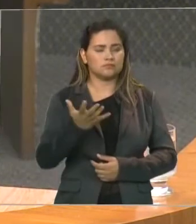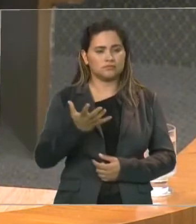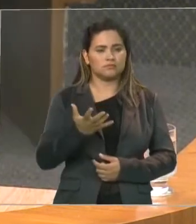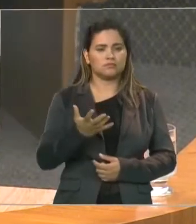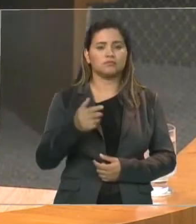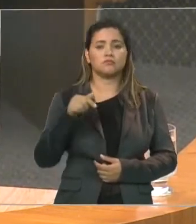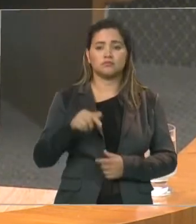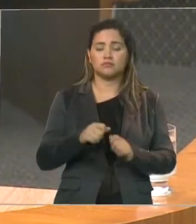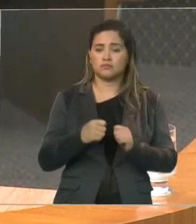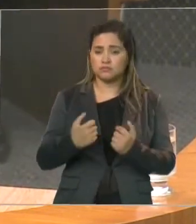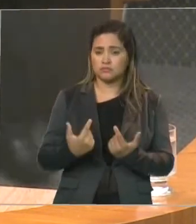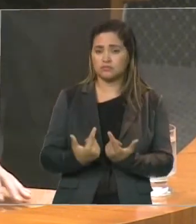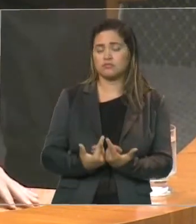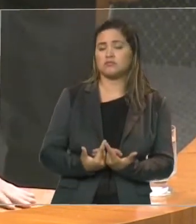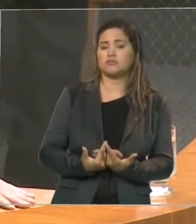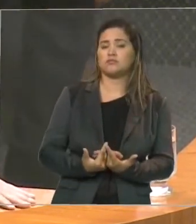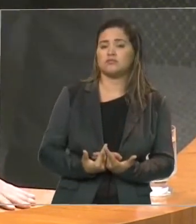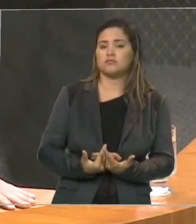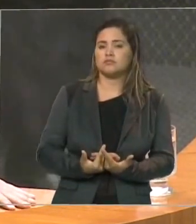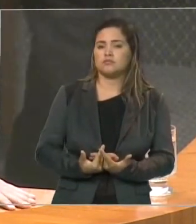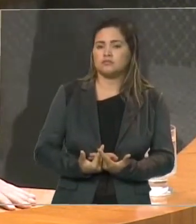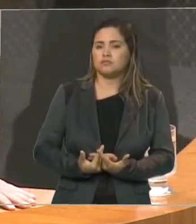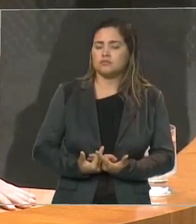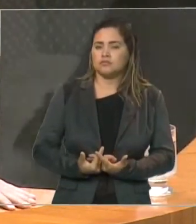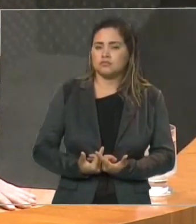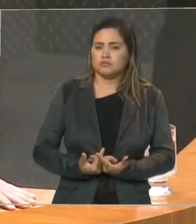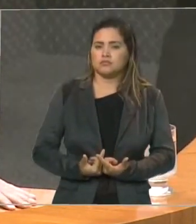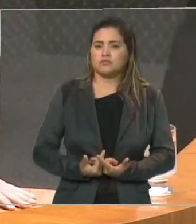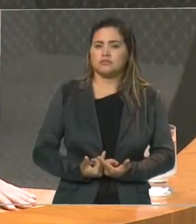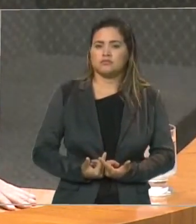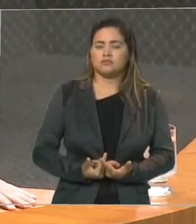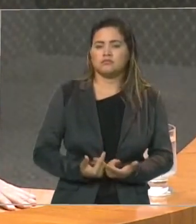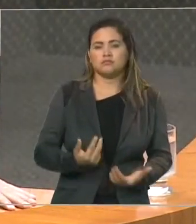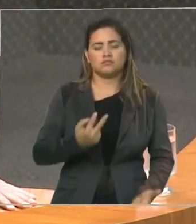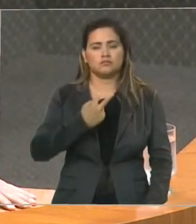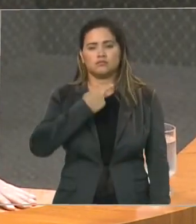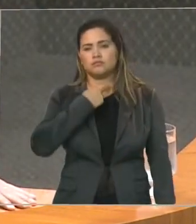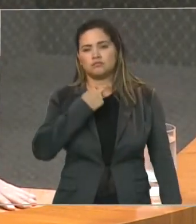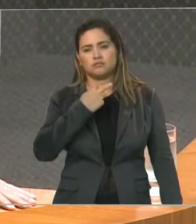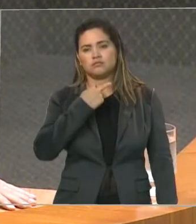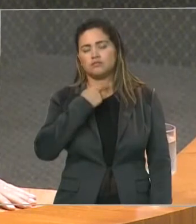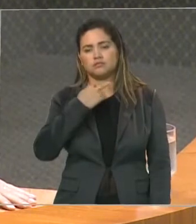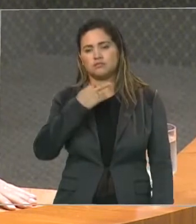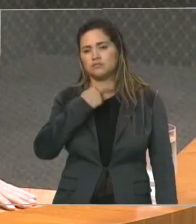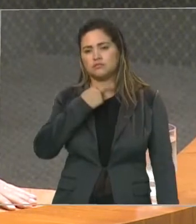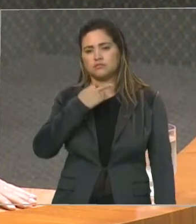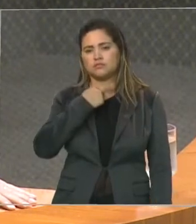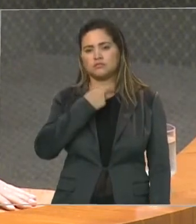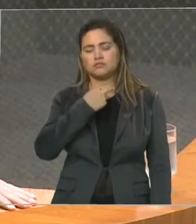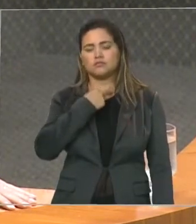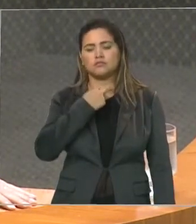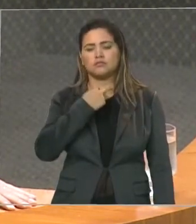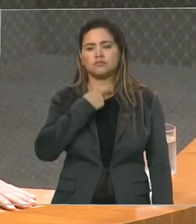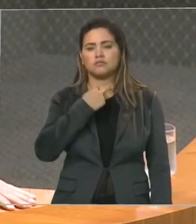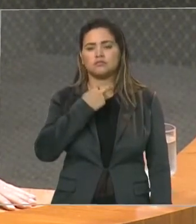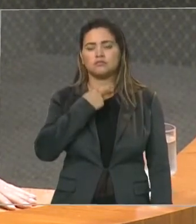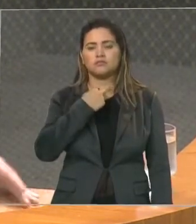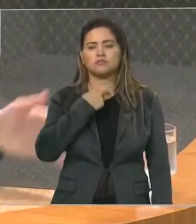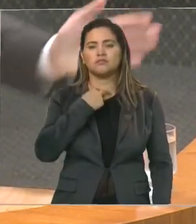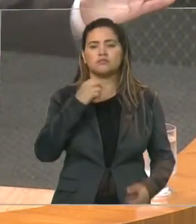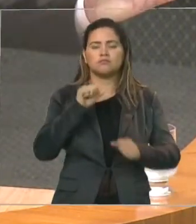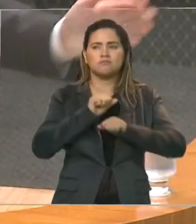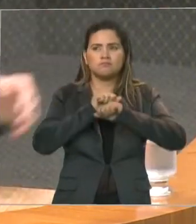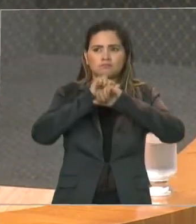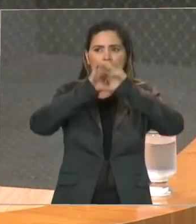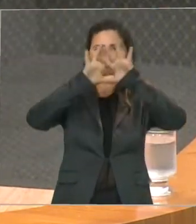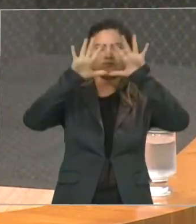casa não, senhoras e senhores, terá a oportunidade de colocar de uma vez por todas em pratos limpos essa história. E